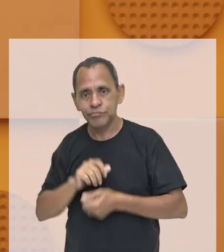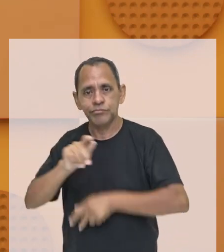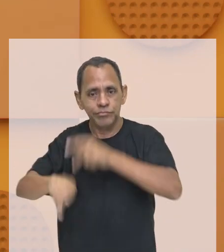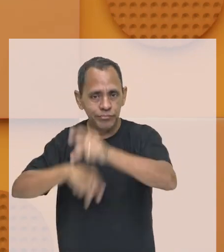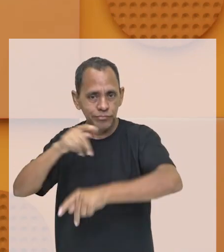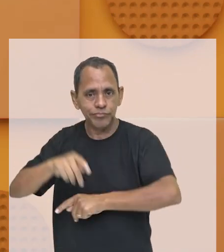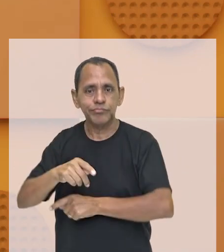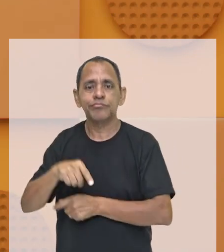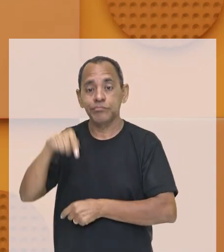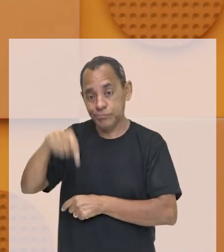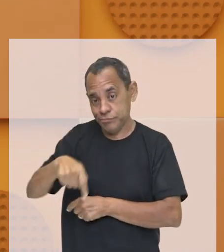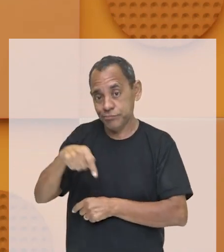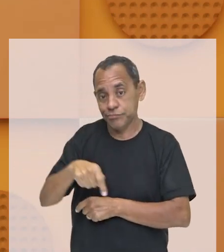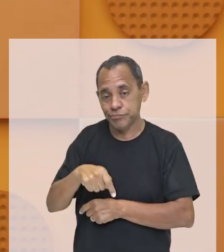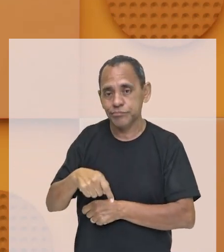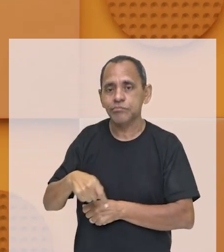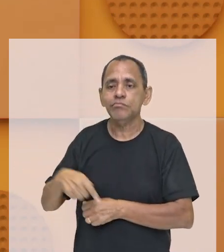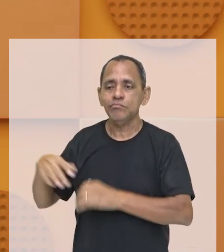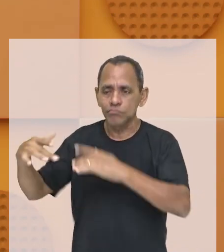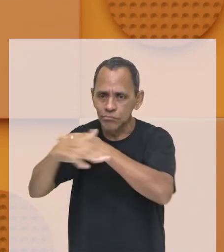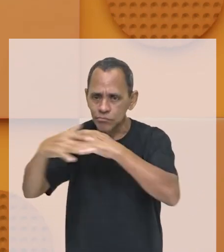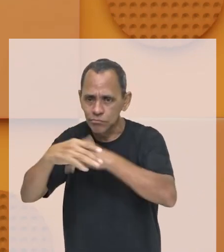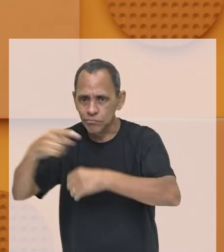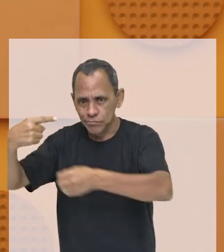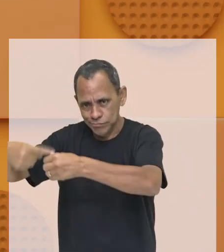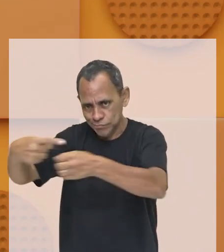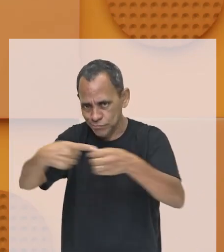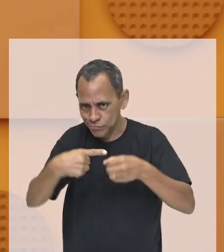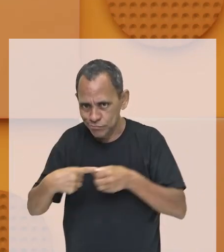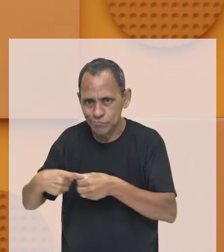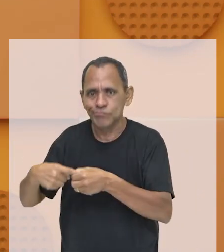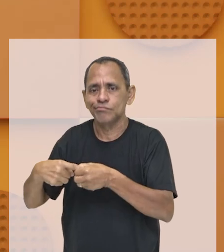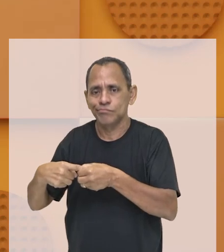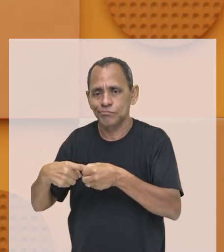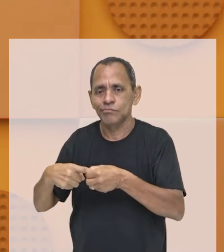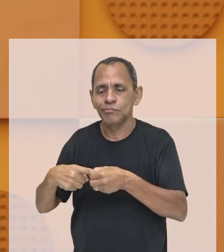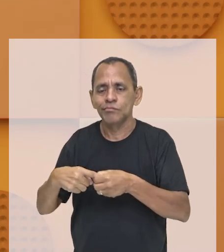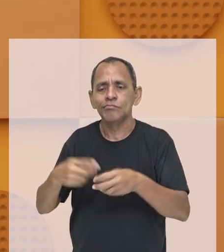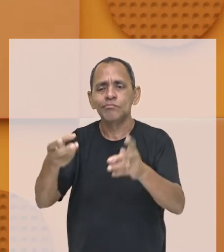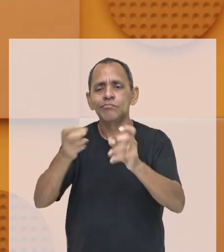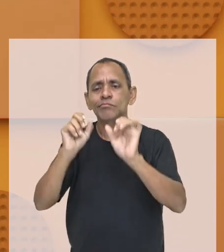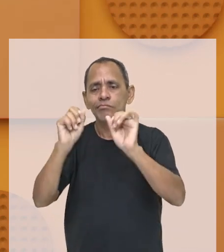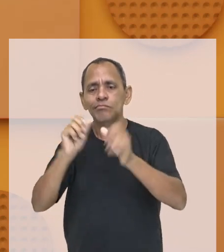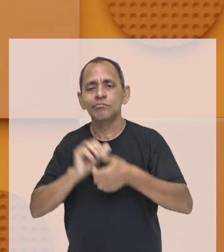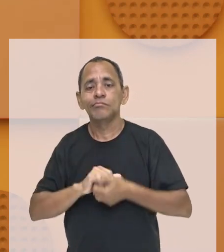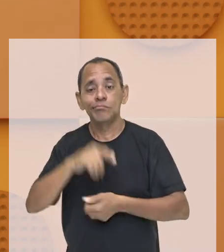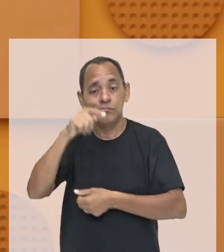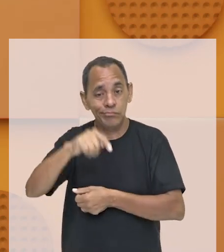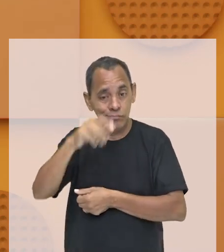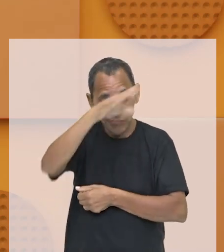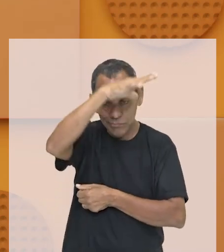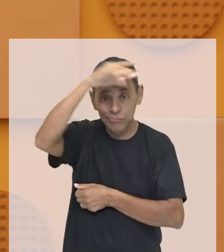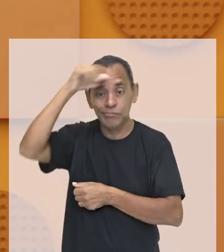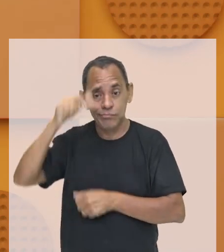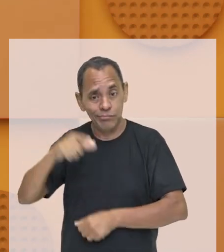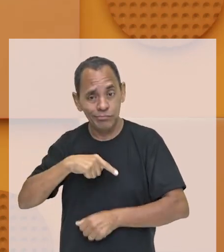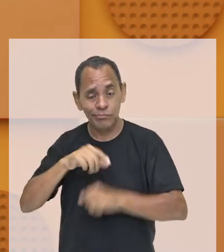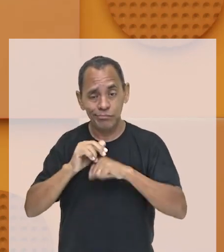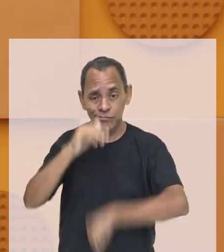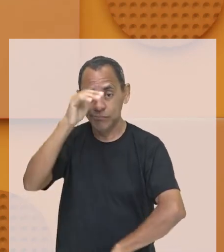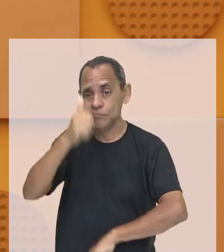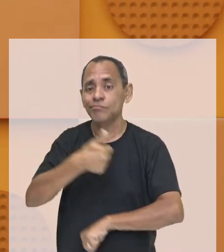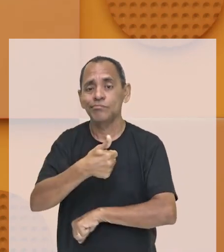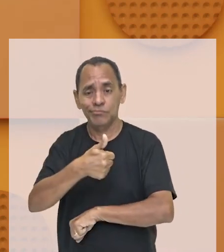Manaus com as cidades do interior do estado, a gente vai ver que o polo industrial de Manaus junta mais de 2 milhões de